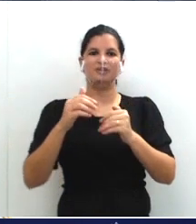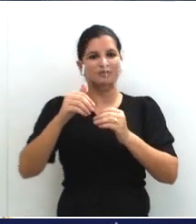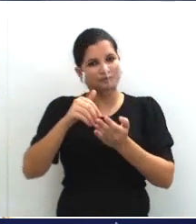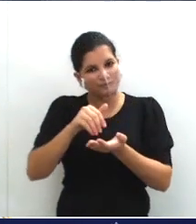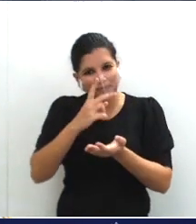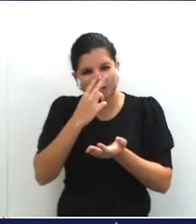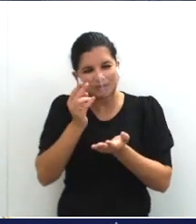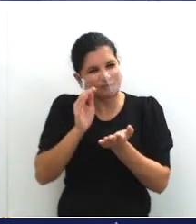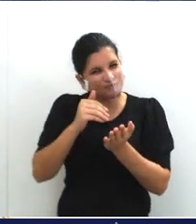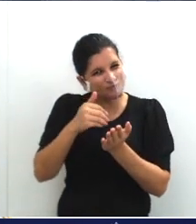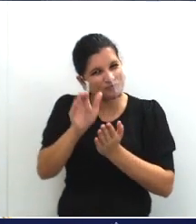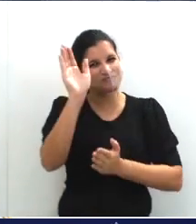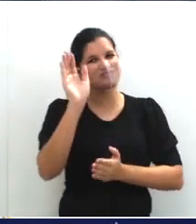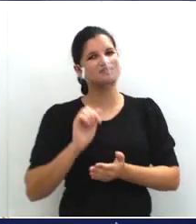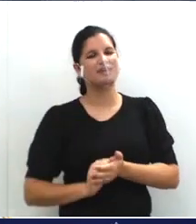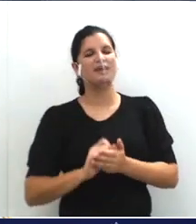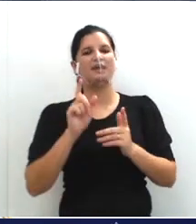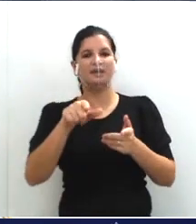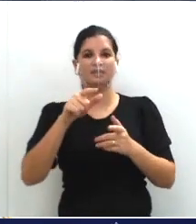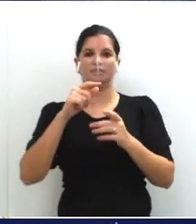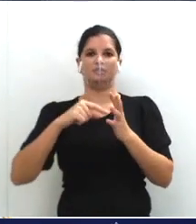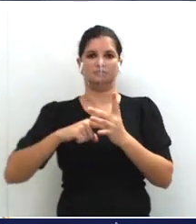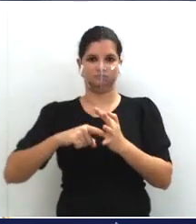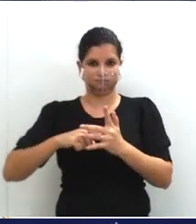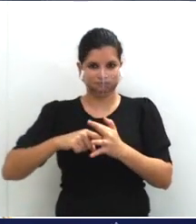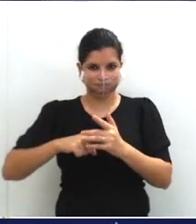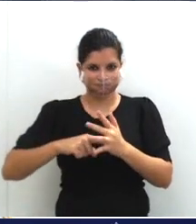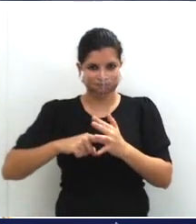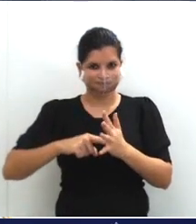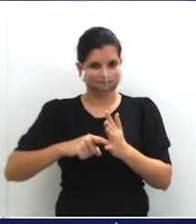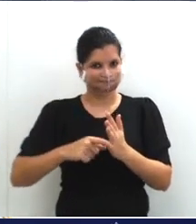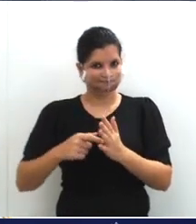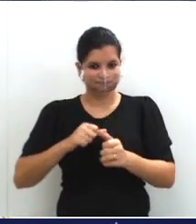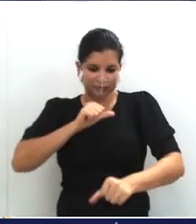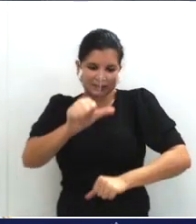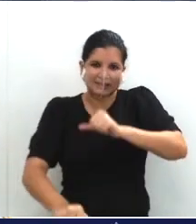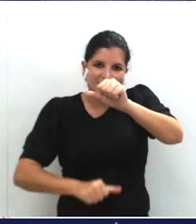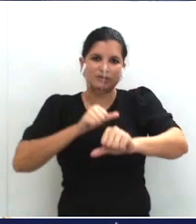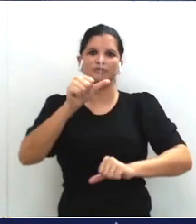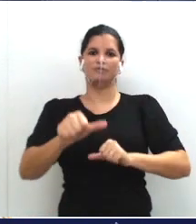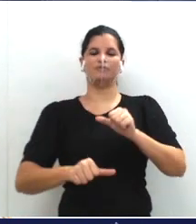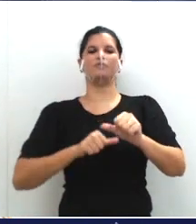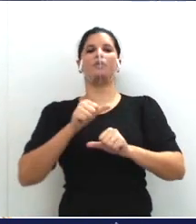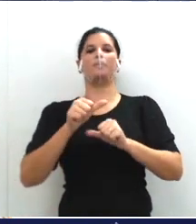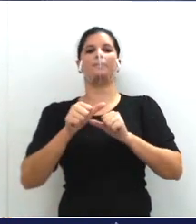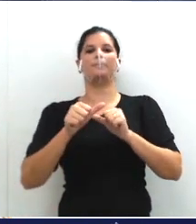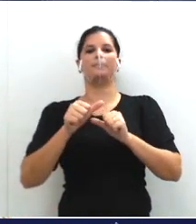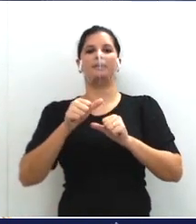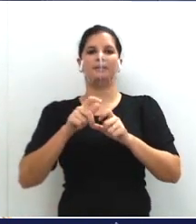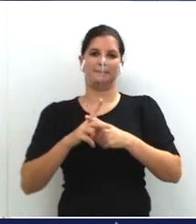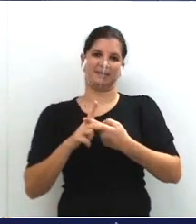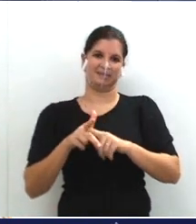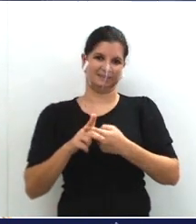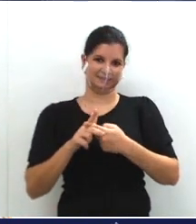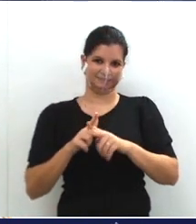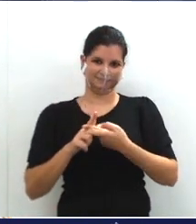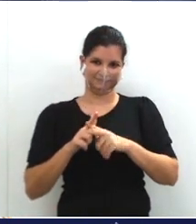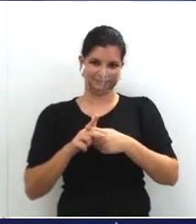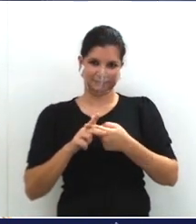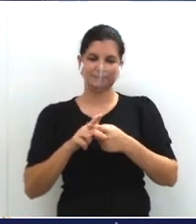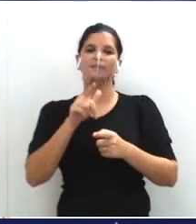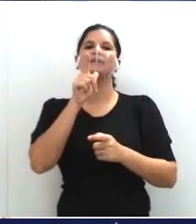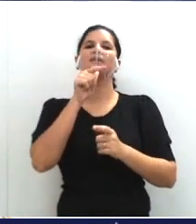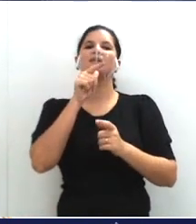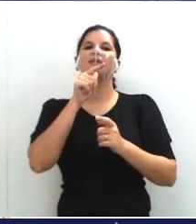de fuga. Assim, a potência hidráulica ela é transformada em potência